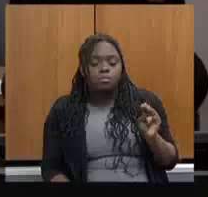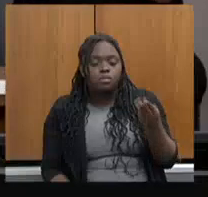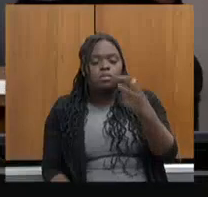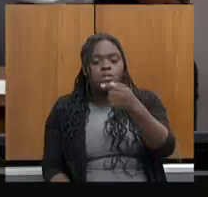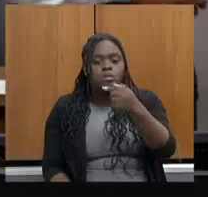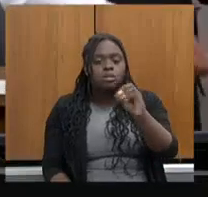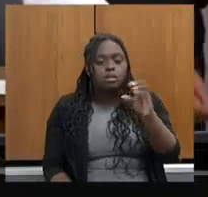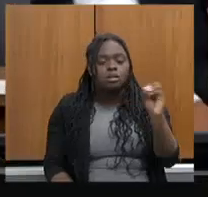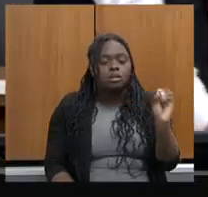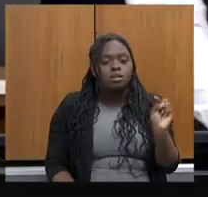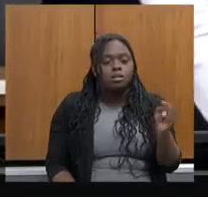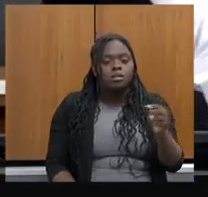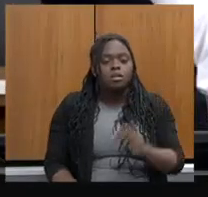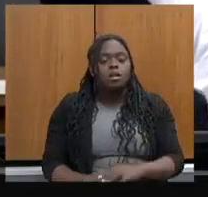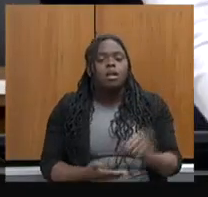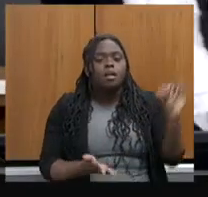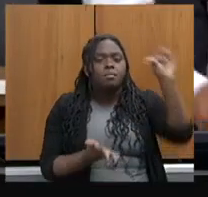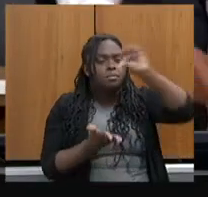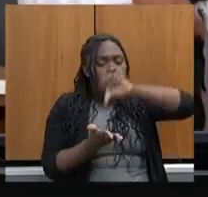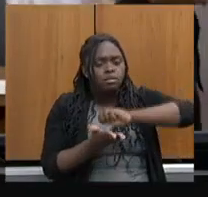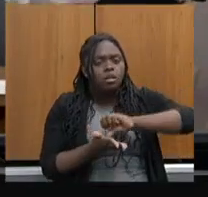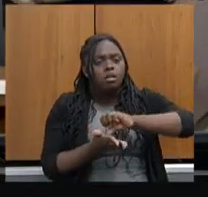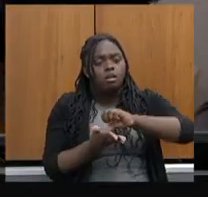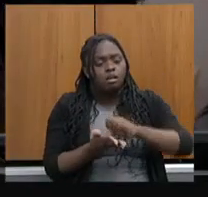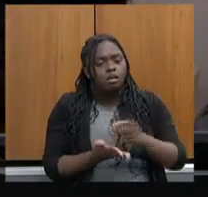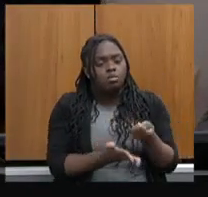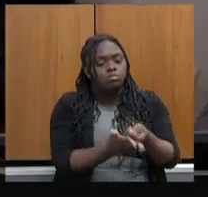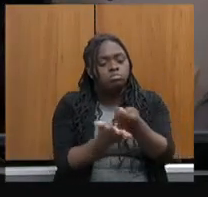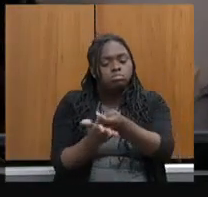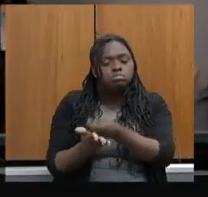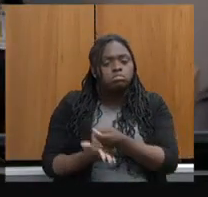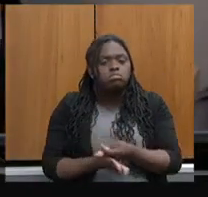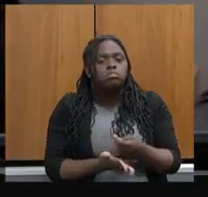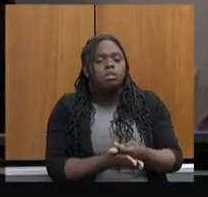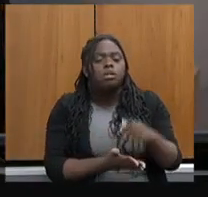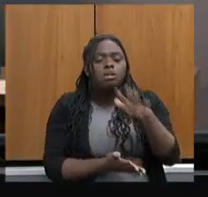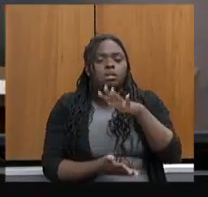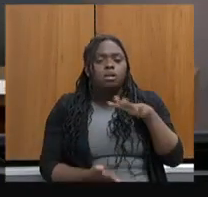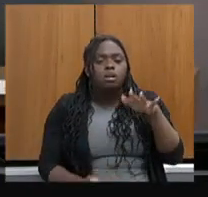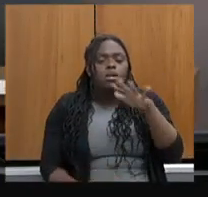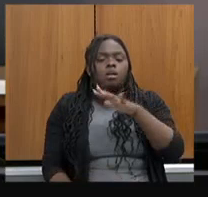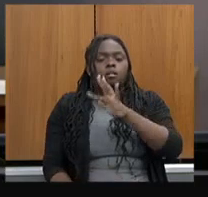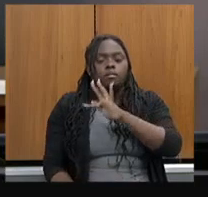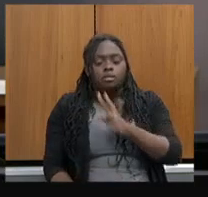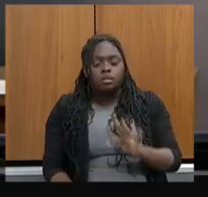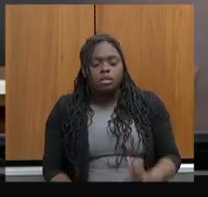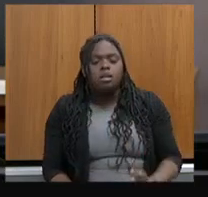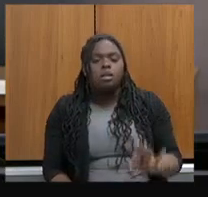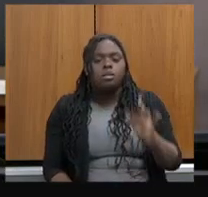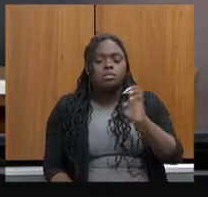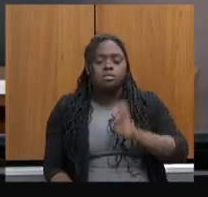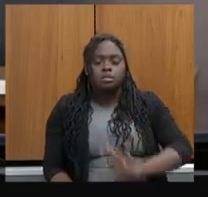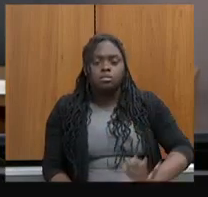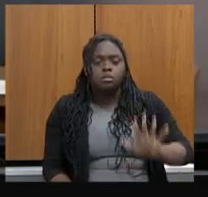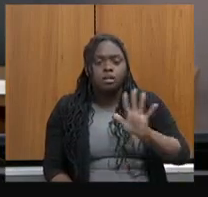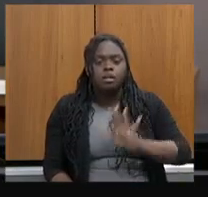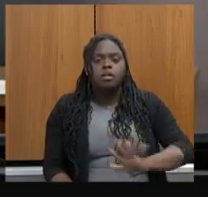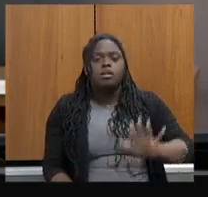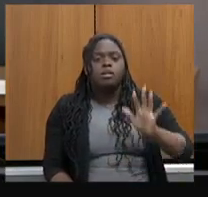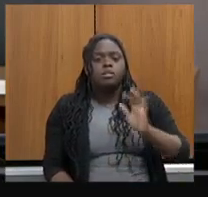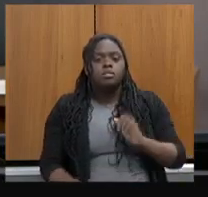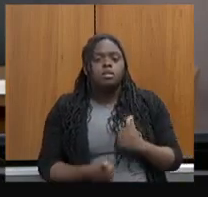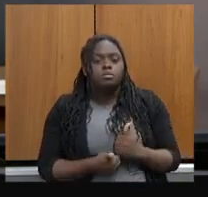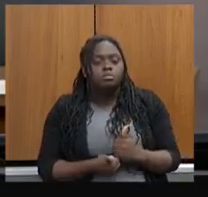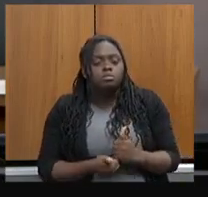capital investimentos desde emendas parlamentares federais estaduais ressarcimentos